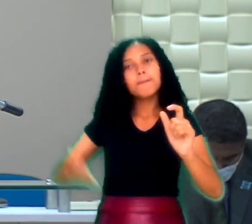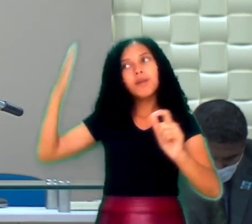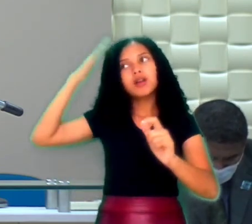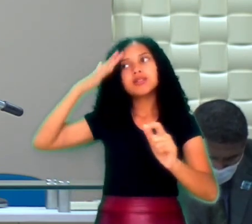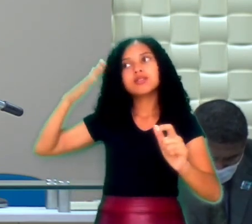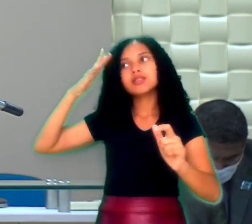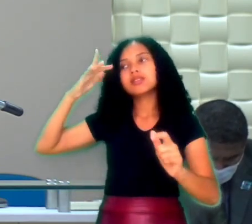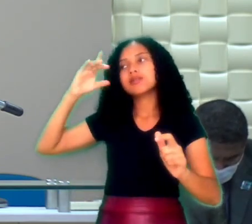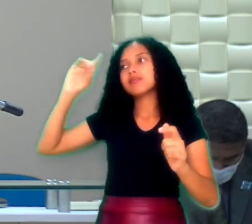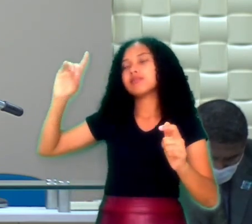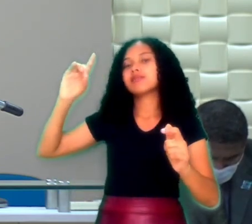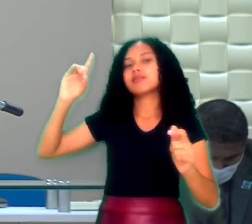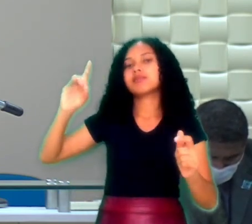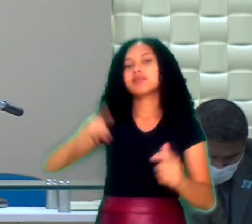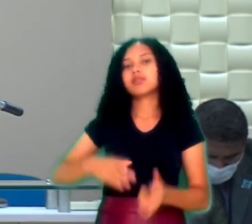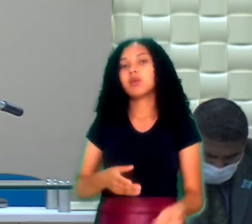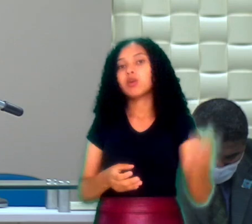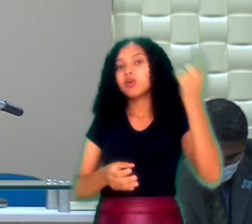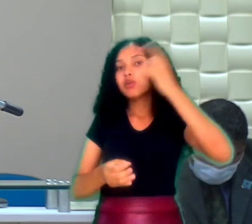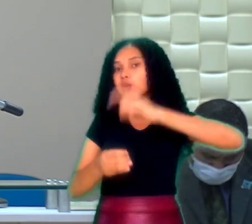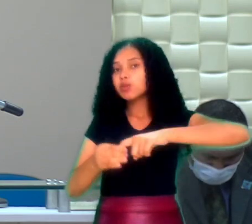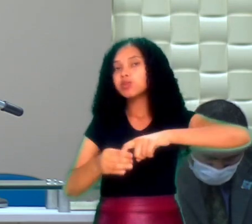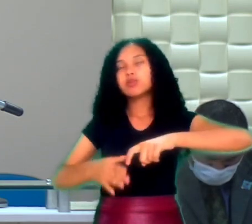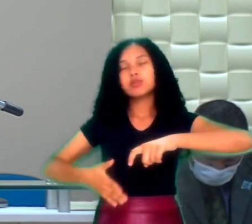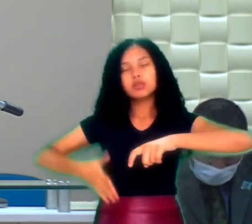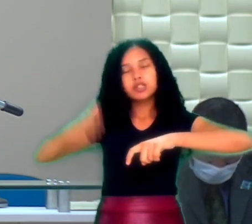salvação de Deus em sua vida.